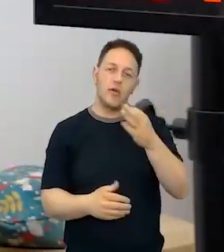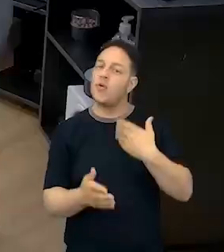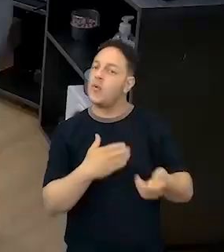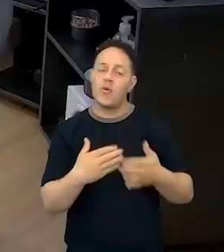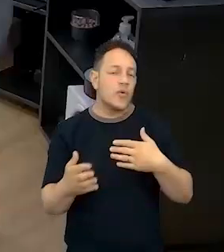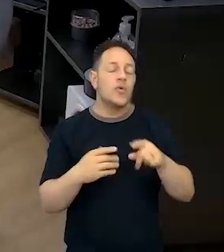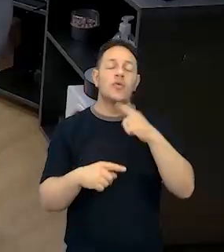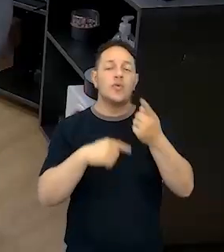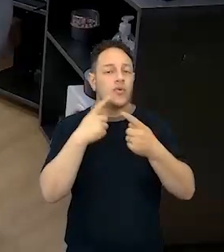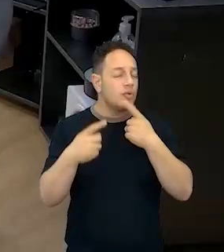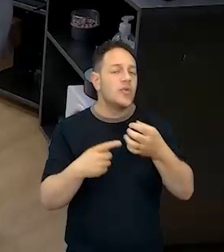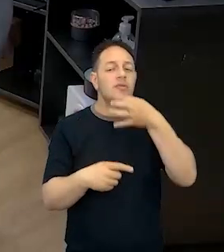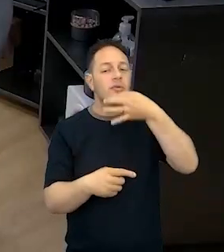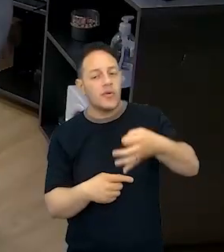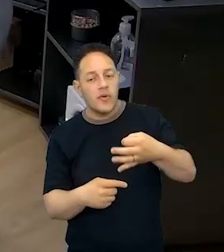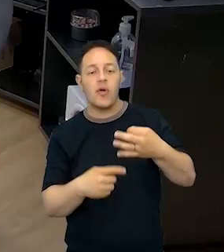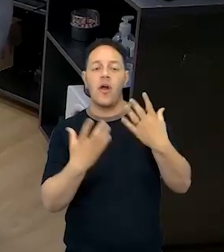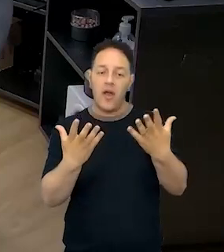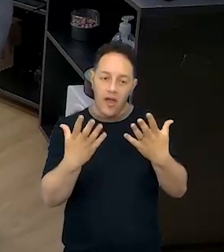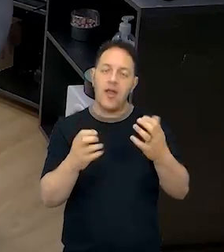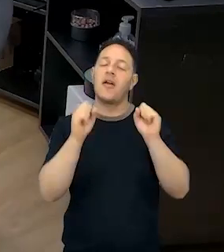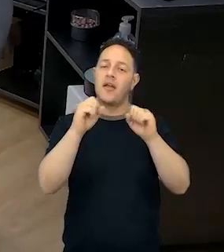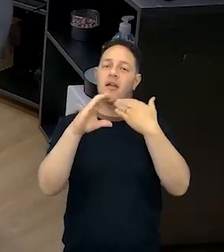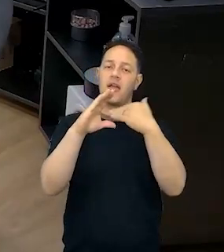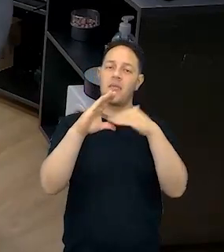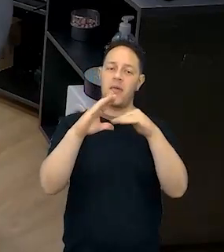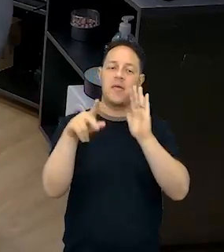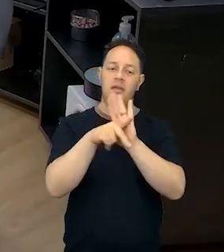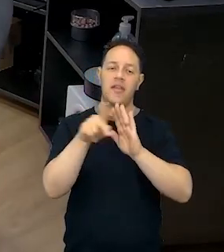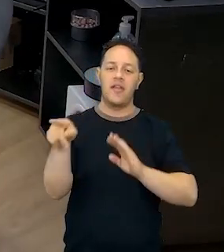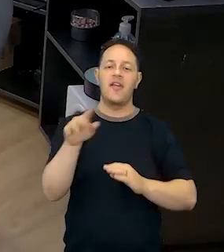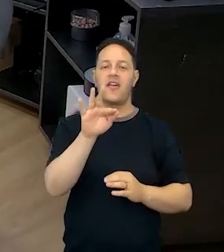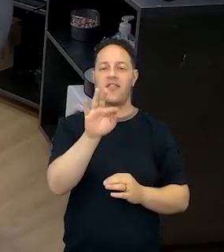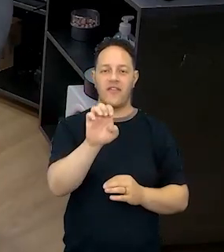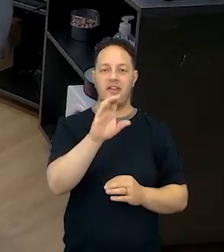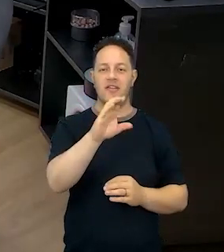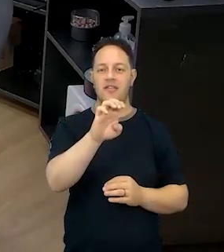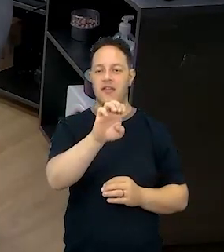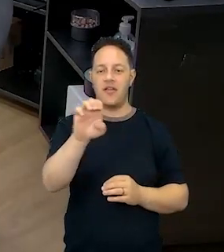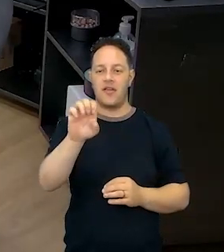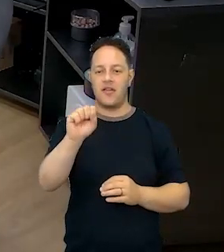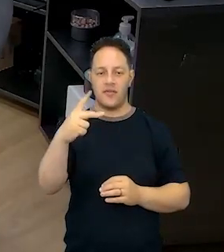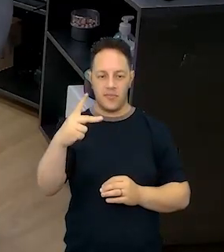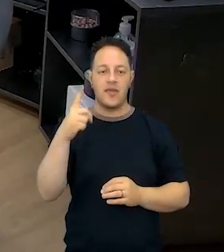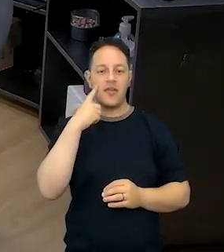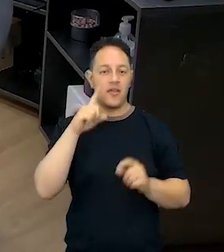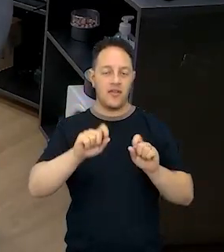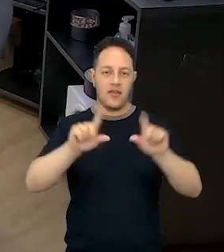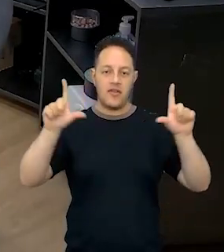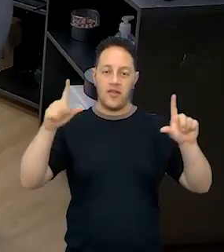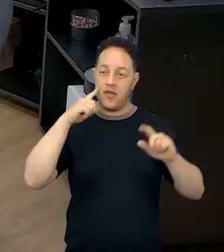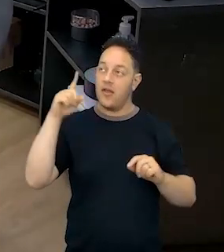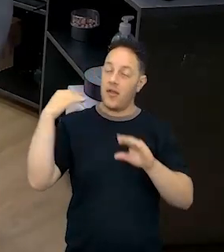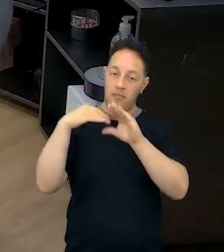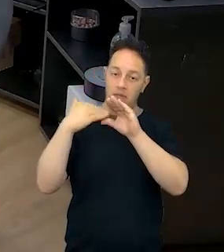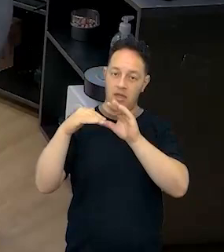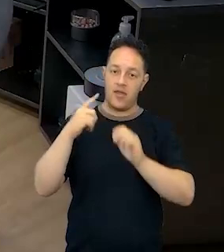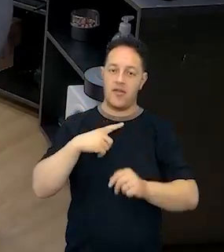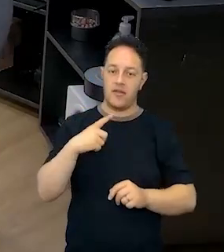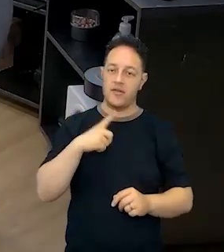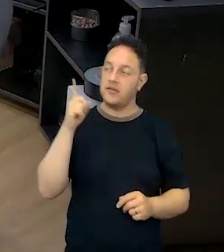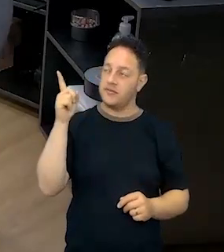dúvida, sugestão ou comentário, por favor, tem o e-mail da FECESP que vai aparecer aí no site, aí no slide para vocês.